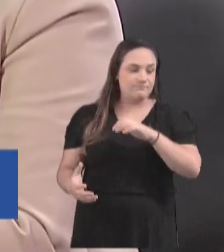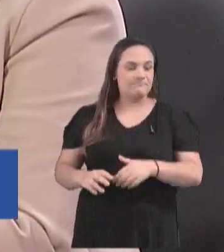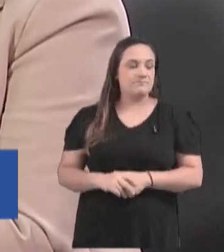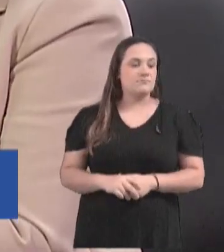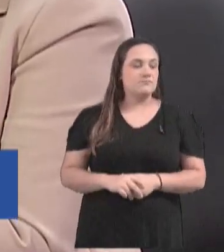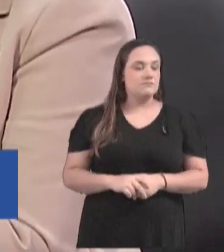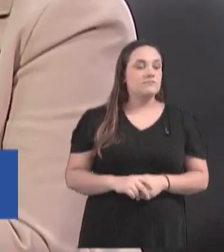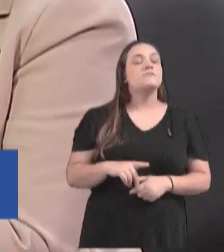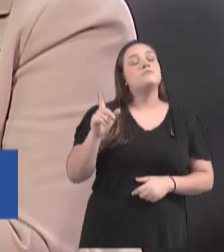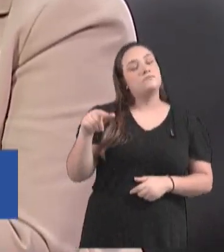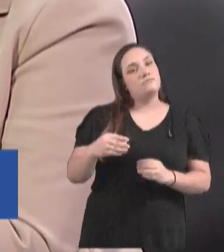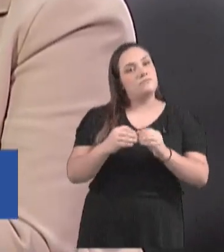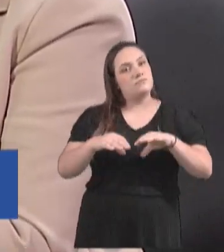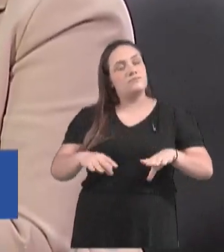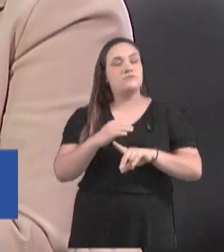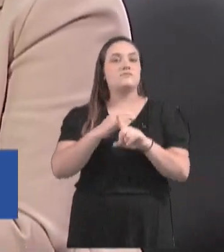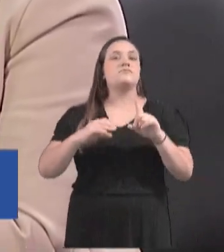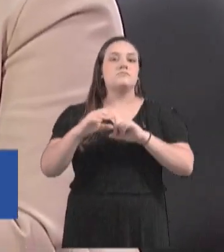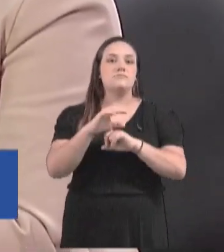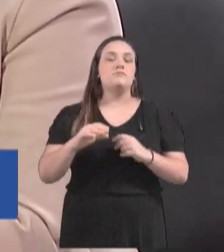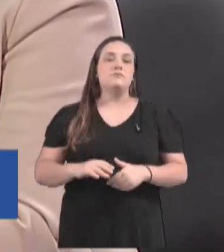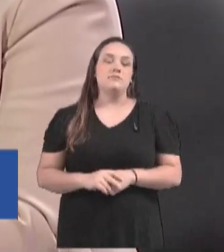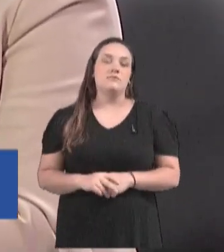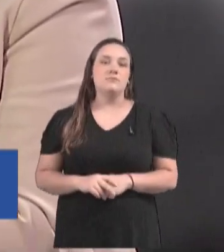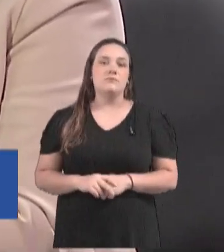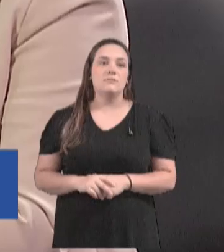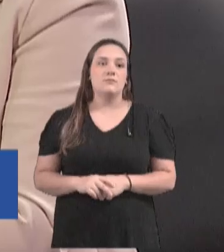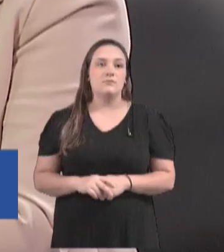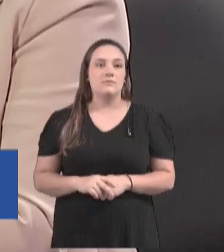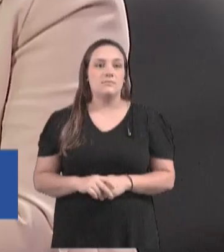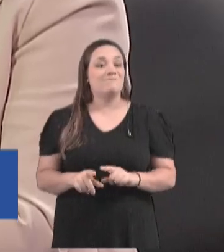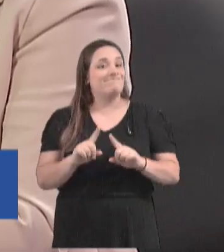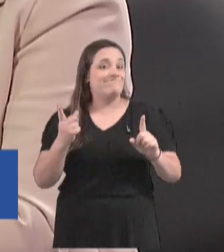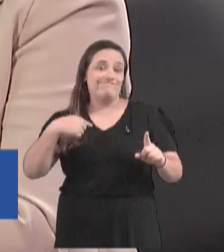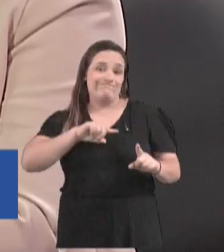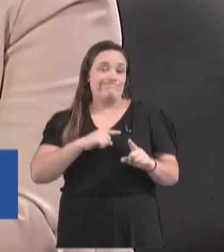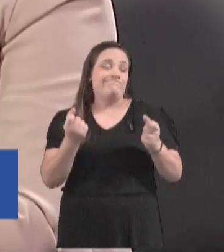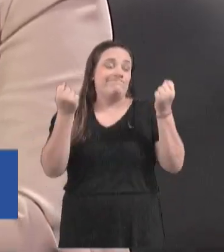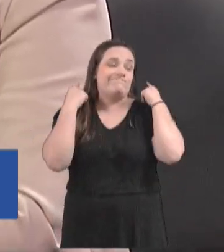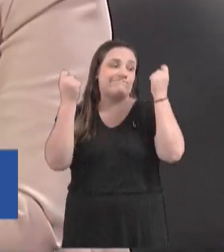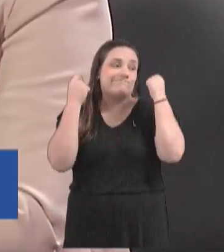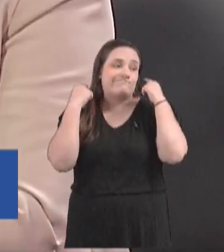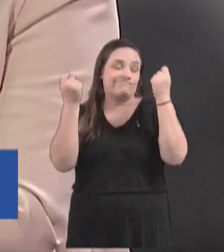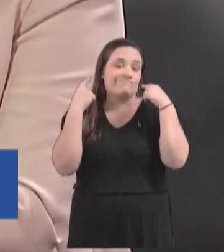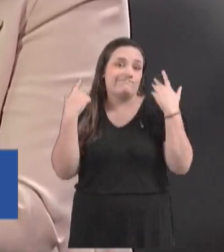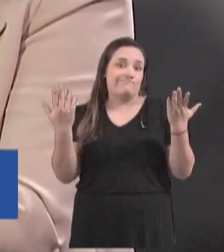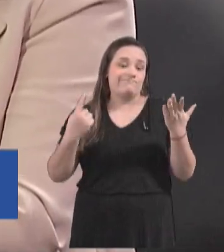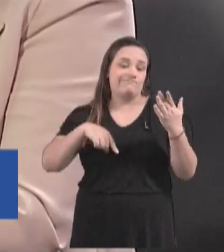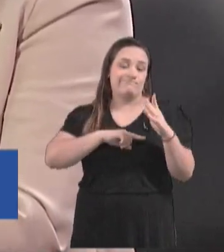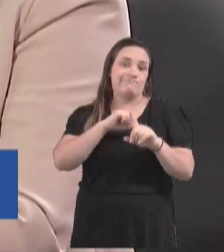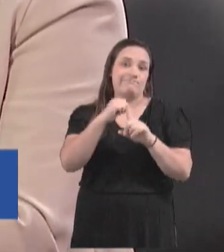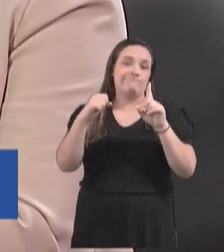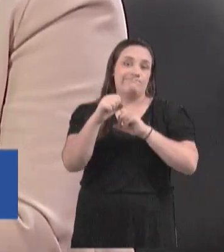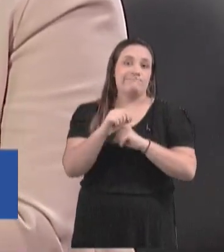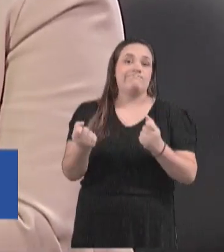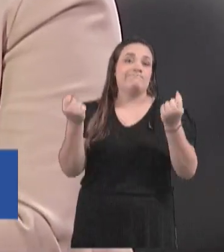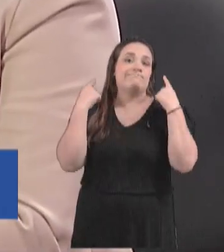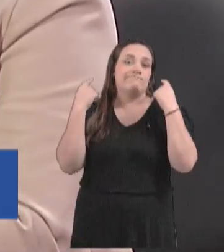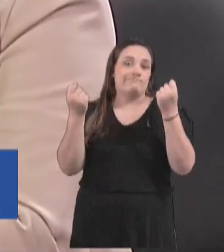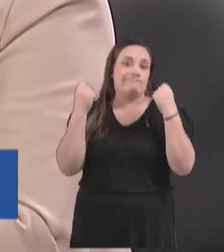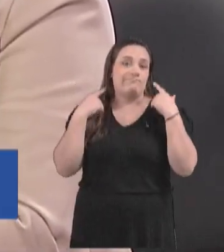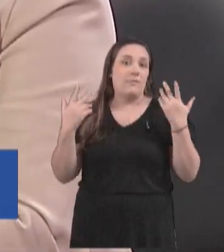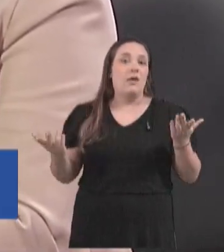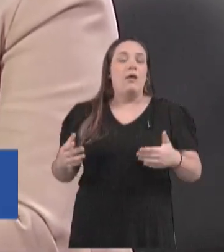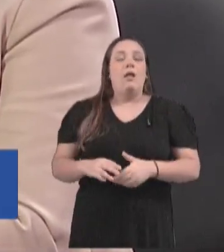que afetariam as comunidades, mas nós não ouvimos os alertas, né? Nós, enquanto sociedade, nós